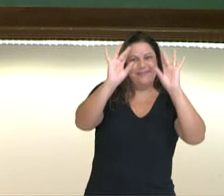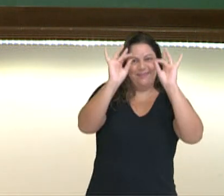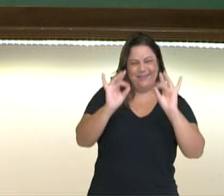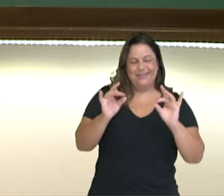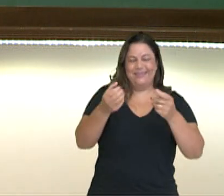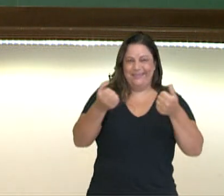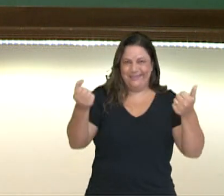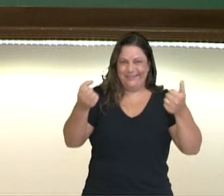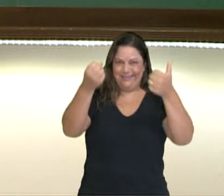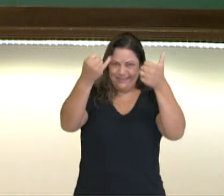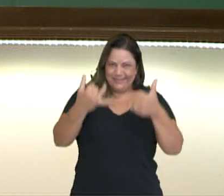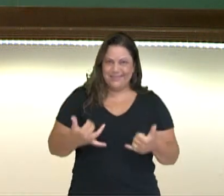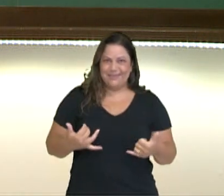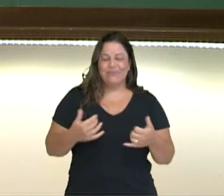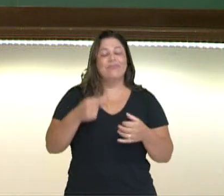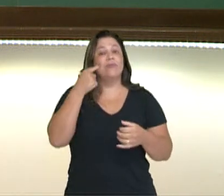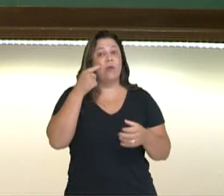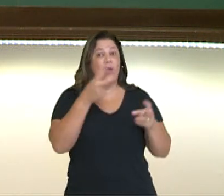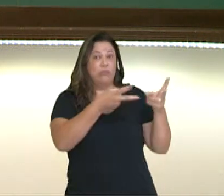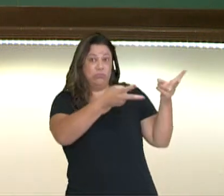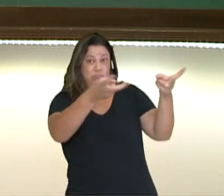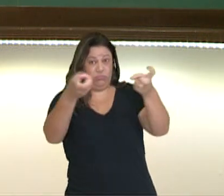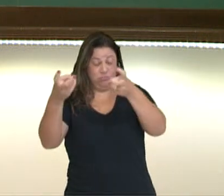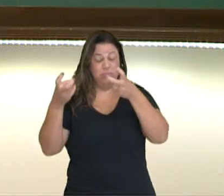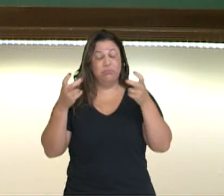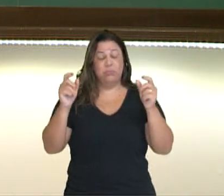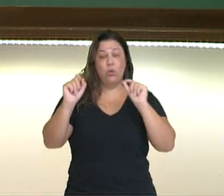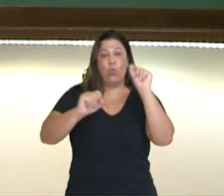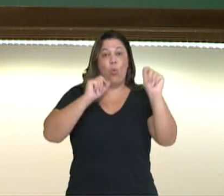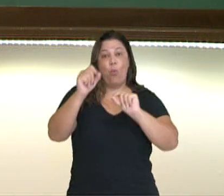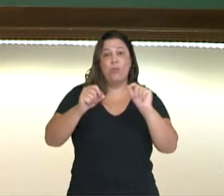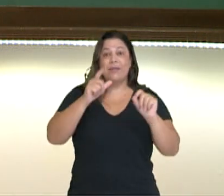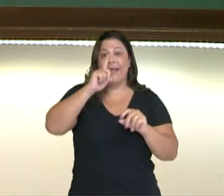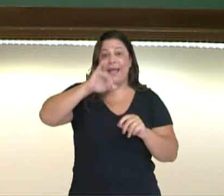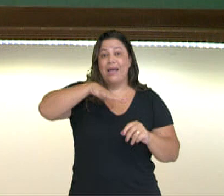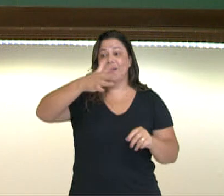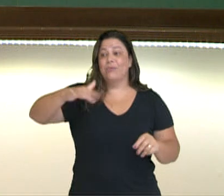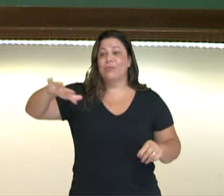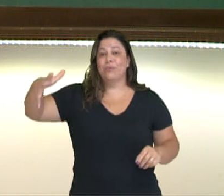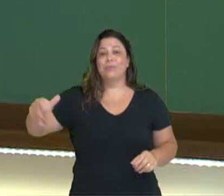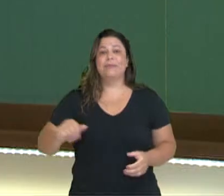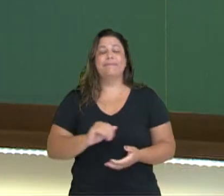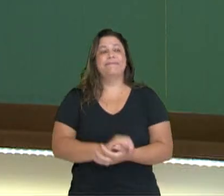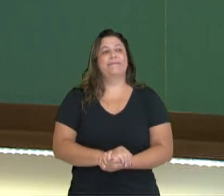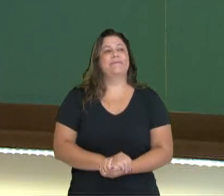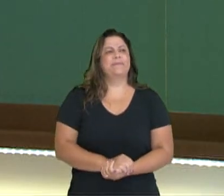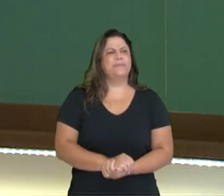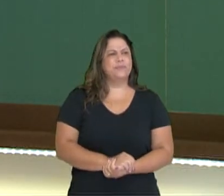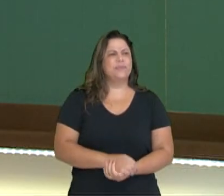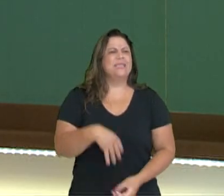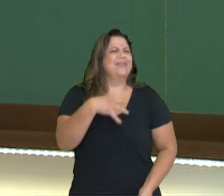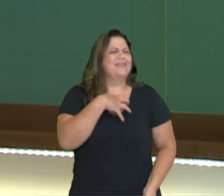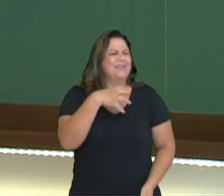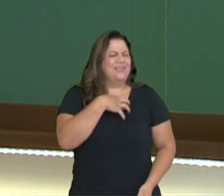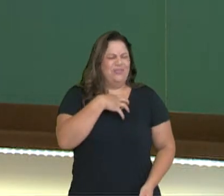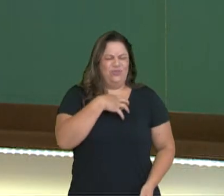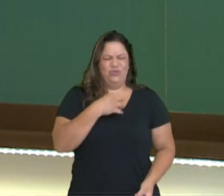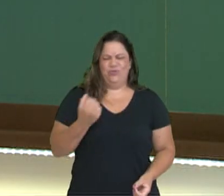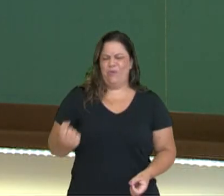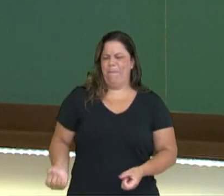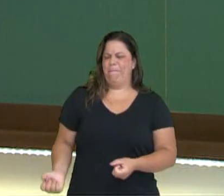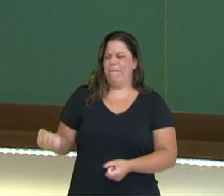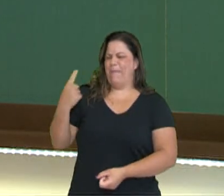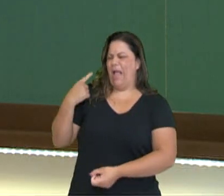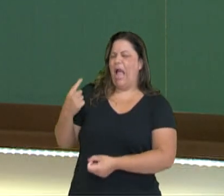Vamos observar agora, turminha, como era o rio. Olha a questão. Sentindo então alguns respingos no